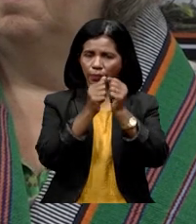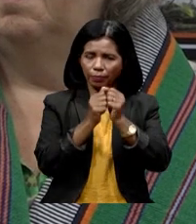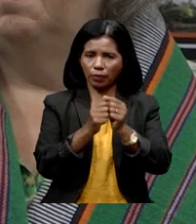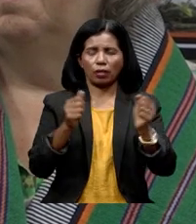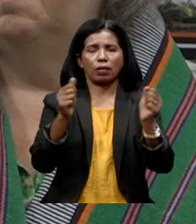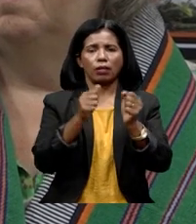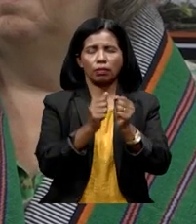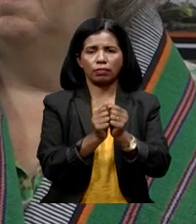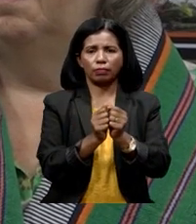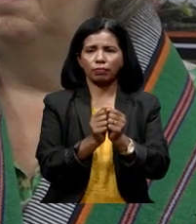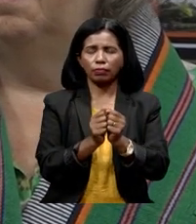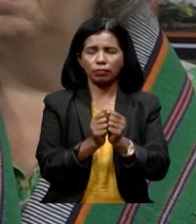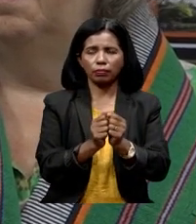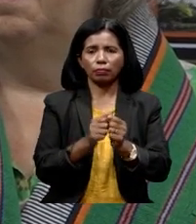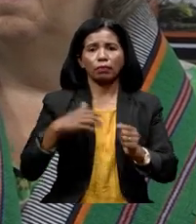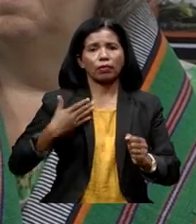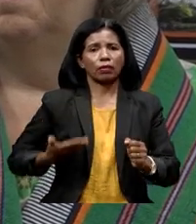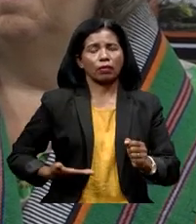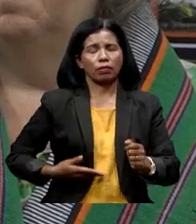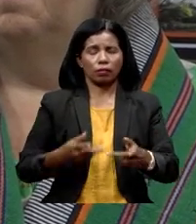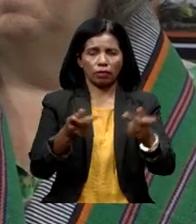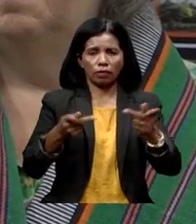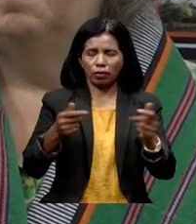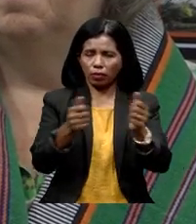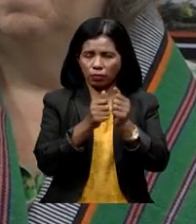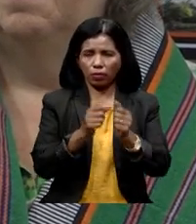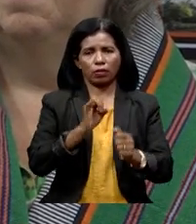entre a senhora Ninian Fati, a moto com o